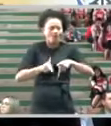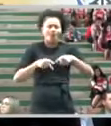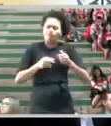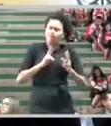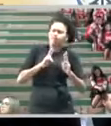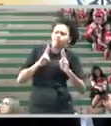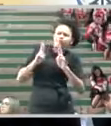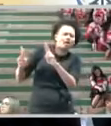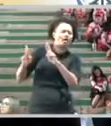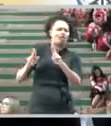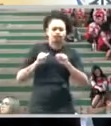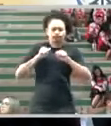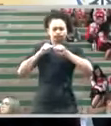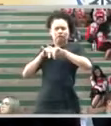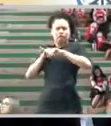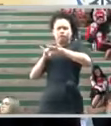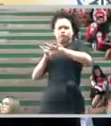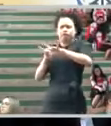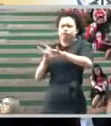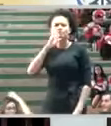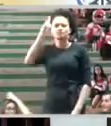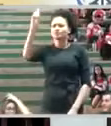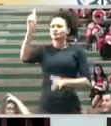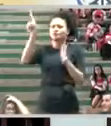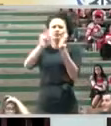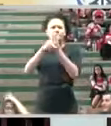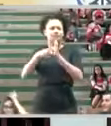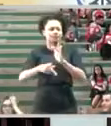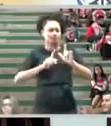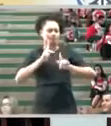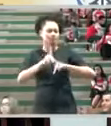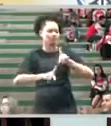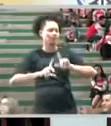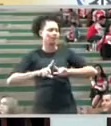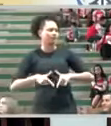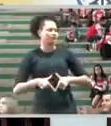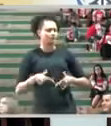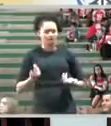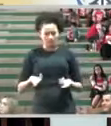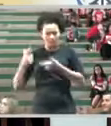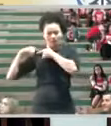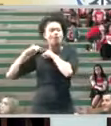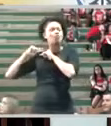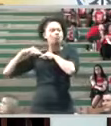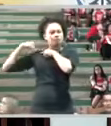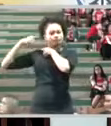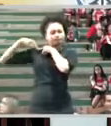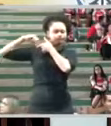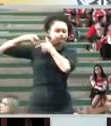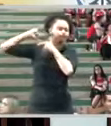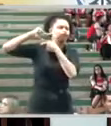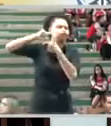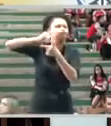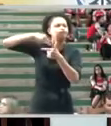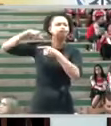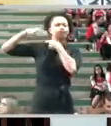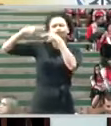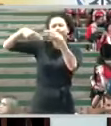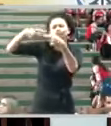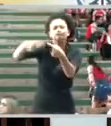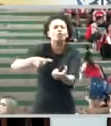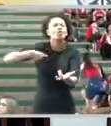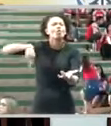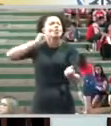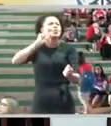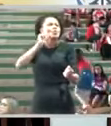o povo andava na presença do Senhor. A tradição nos diz que era obrigação do pai passar para os filhos os